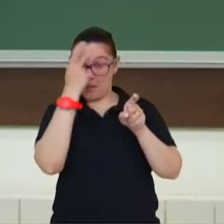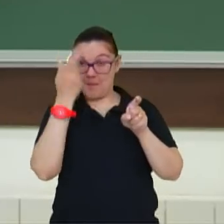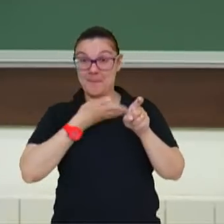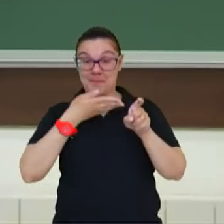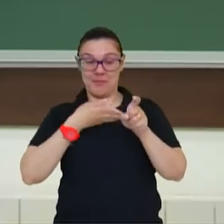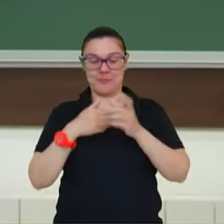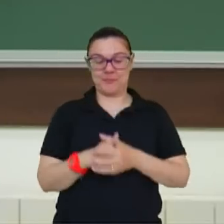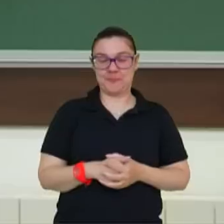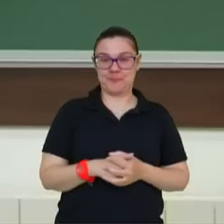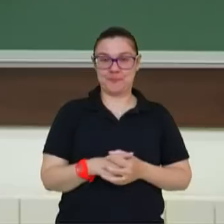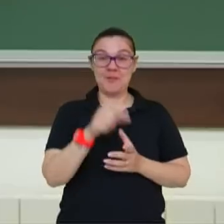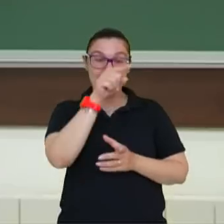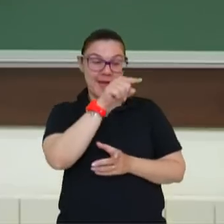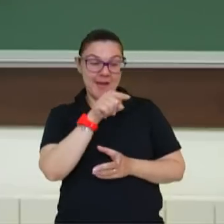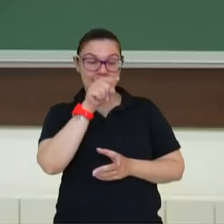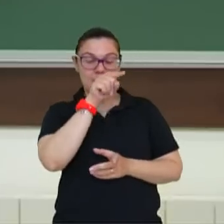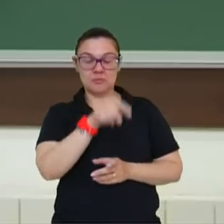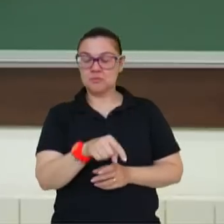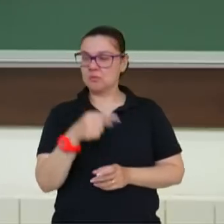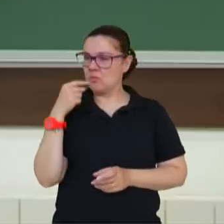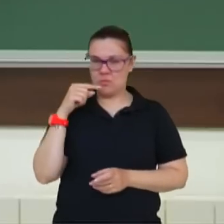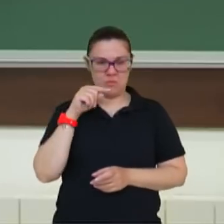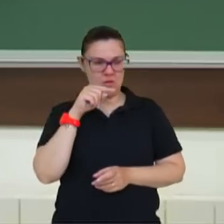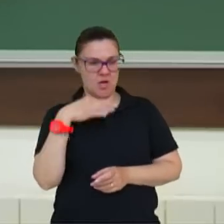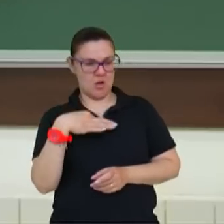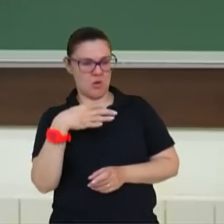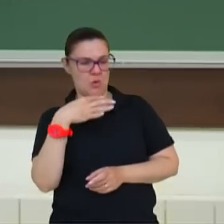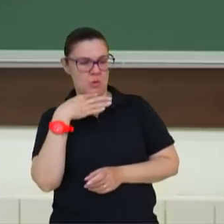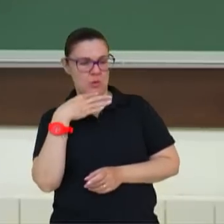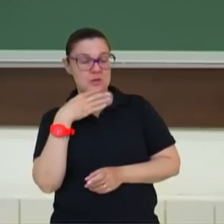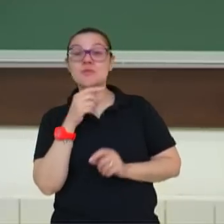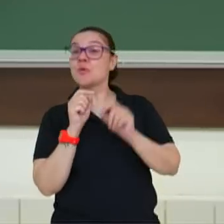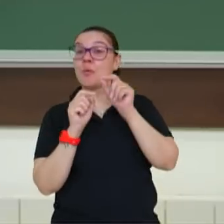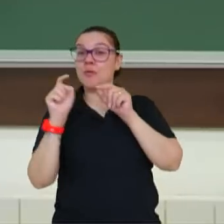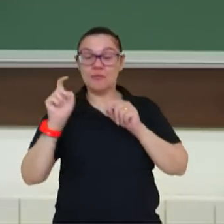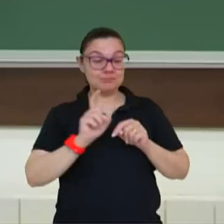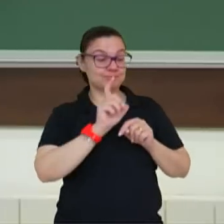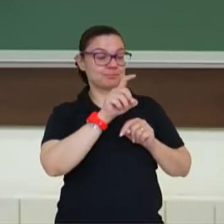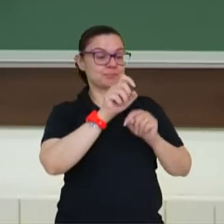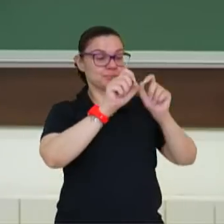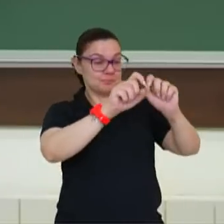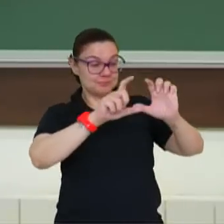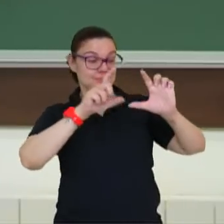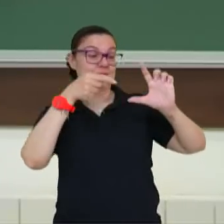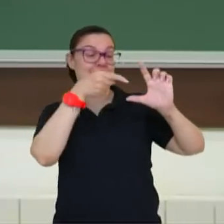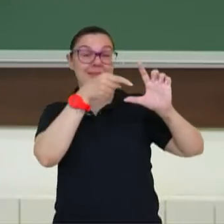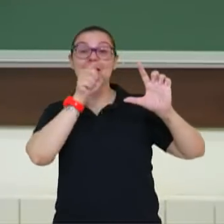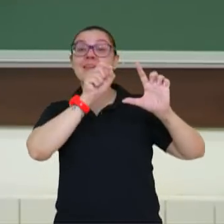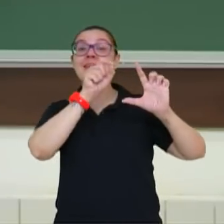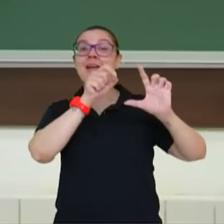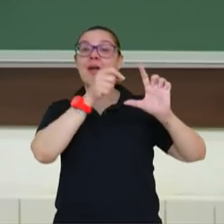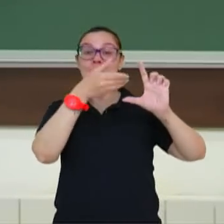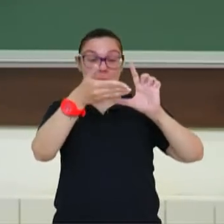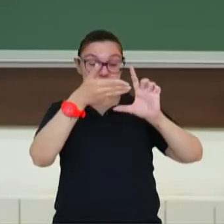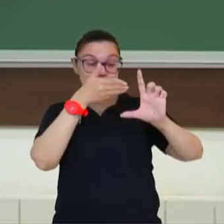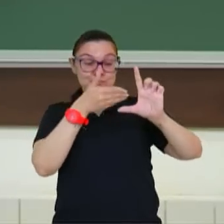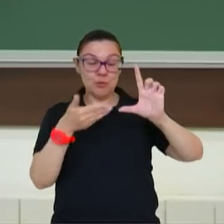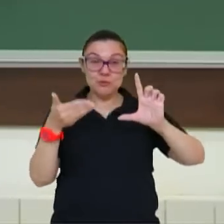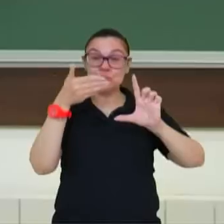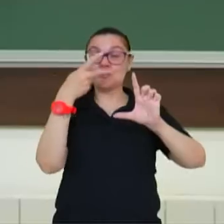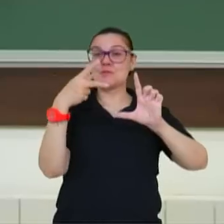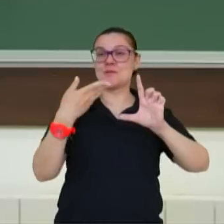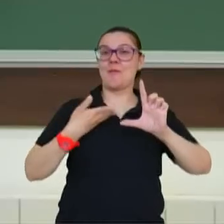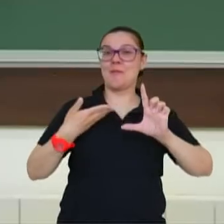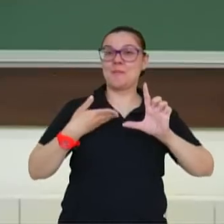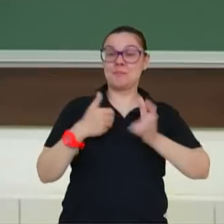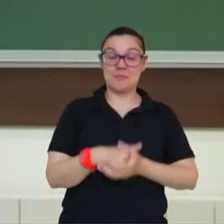teu amigo. Se eu quero conhecer o teu amigo, o que eu vou fazer? Eu vou clicar lá e já tem a informação do seu